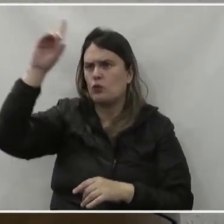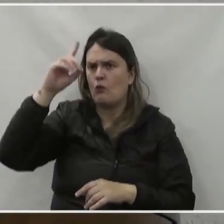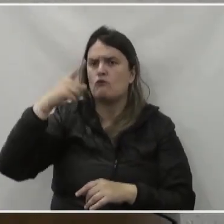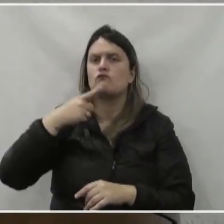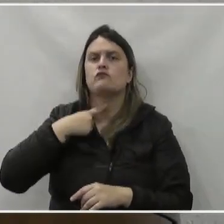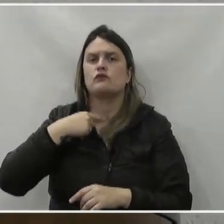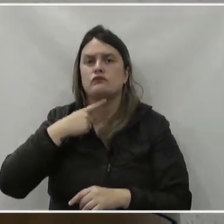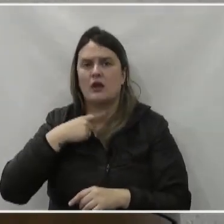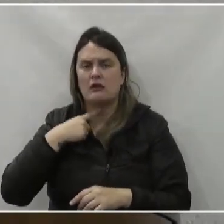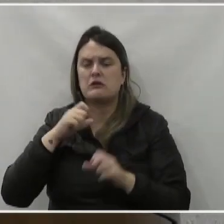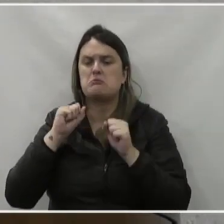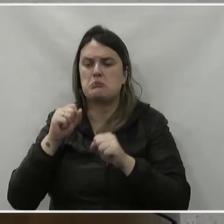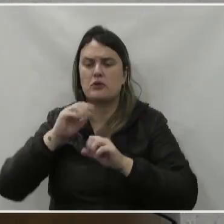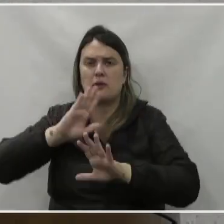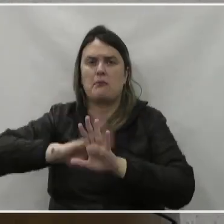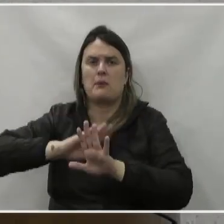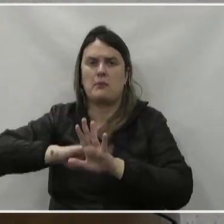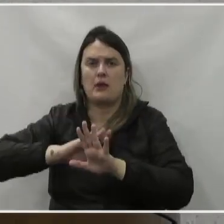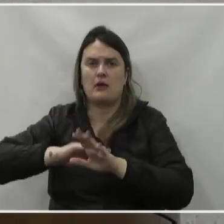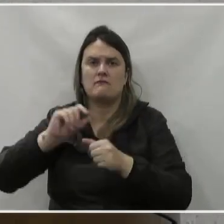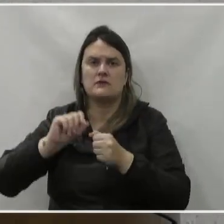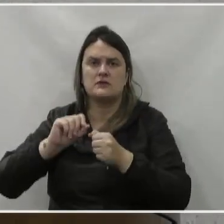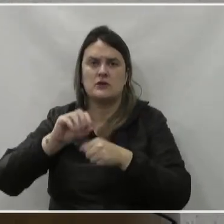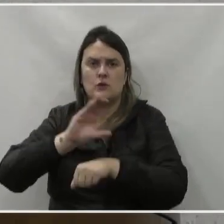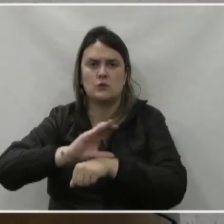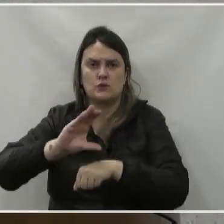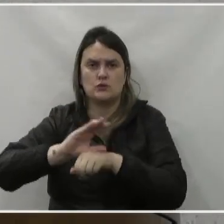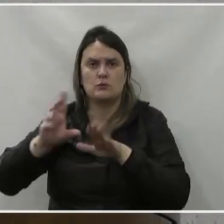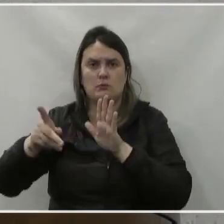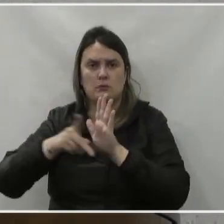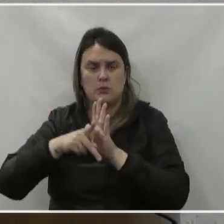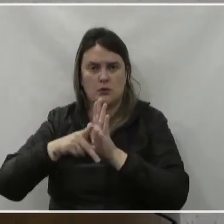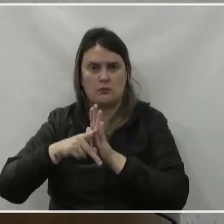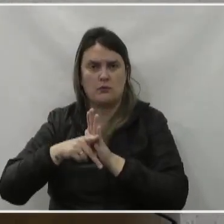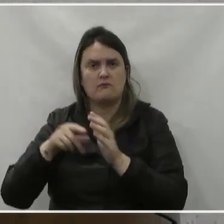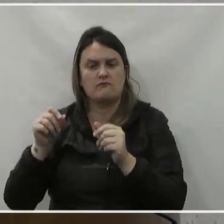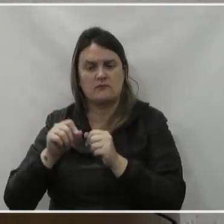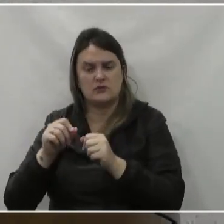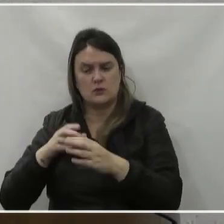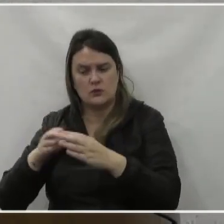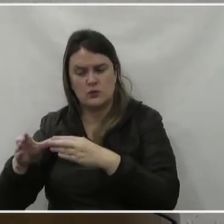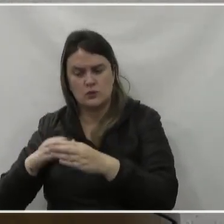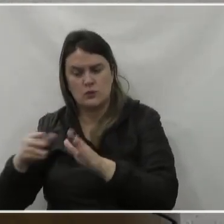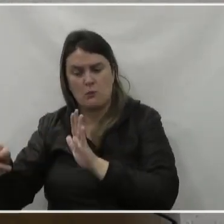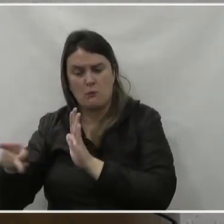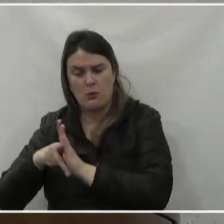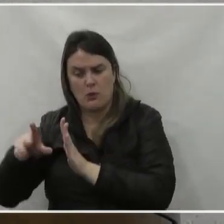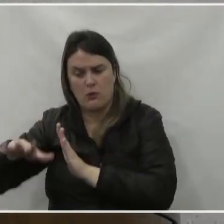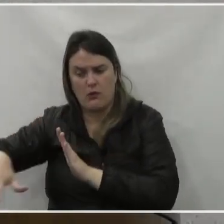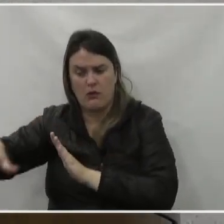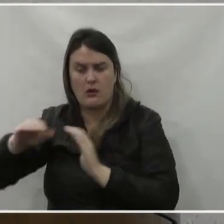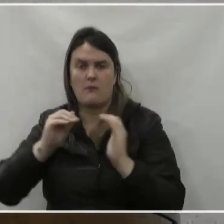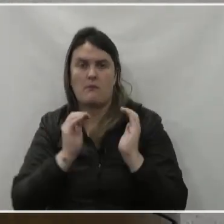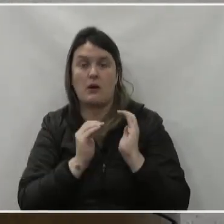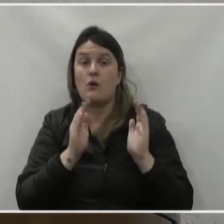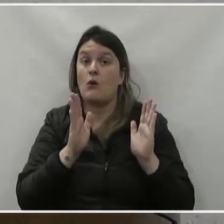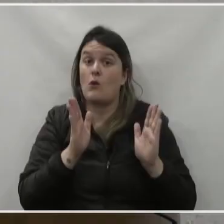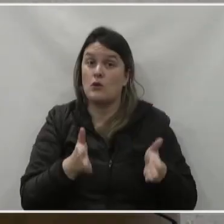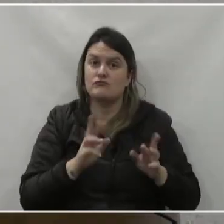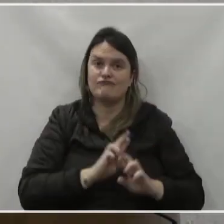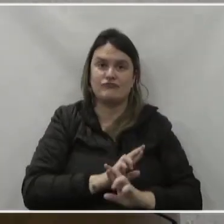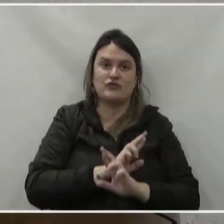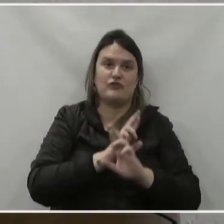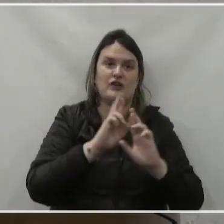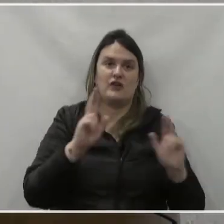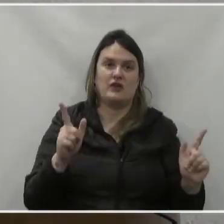vontade e podia se preparar com cursos específicos, prestando concurso para atuar em APAES. Hoje,